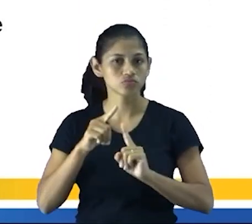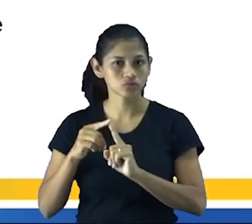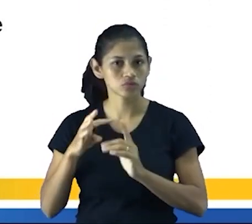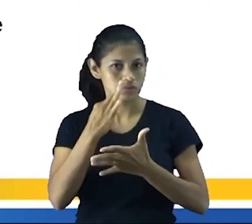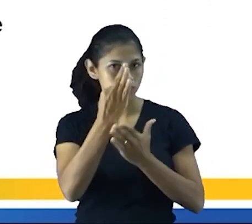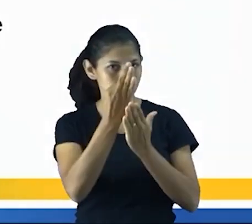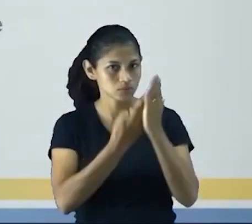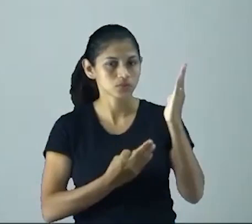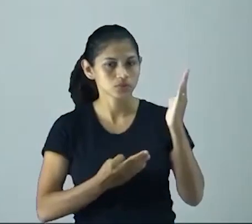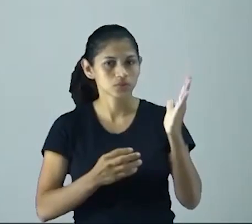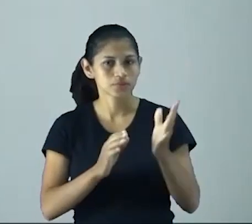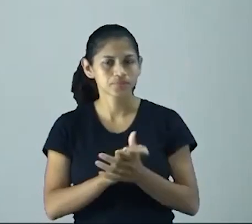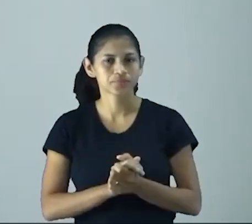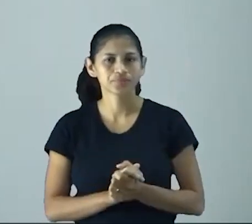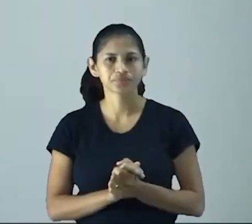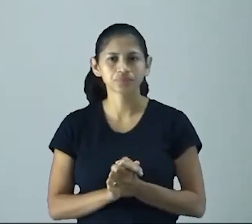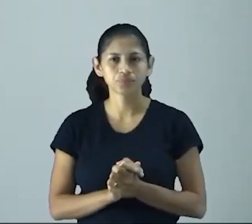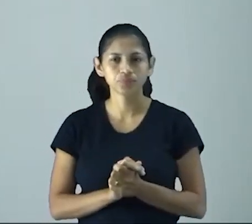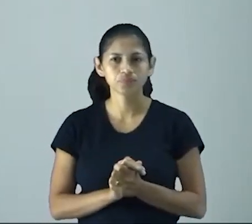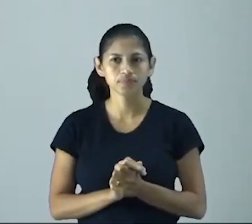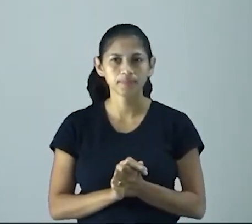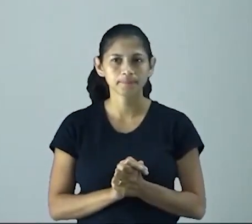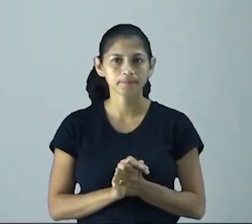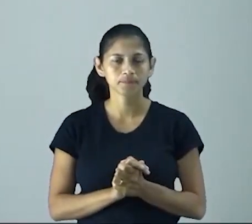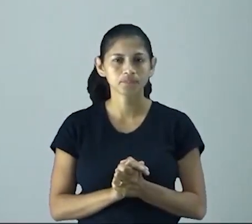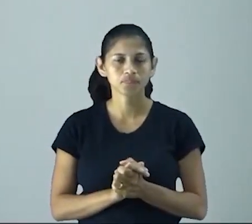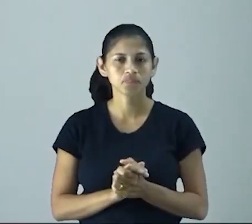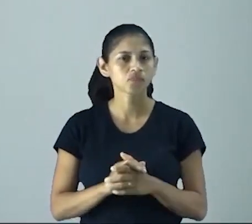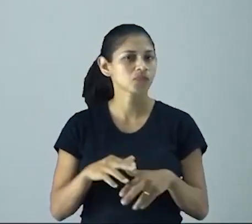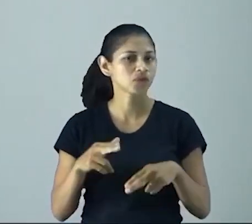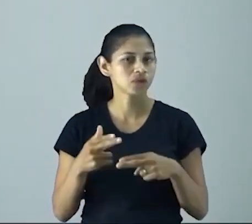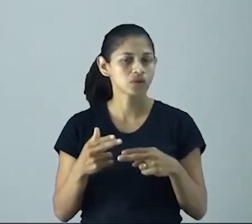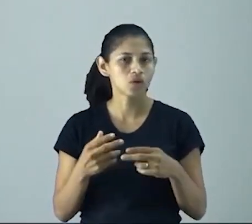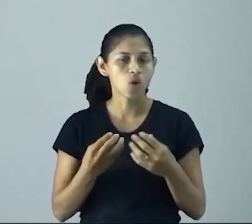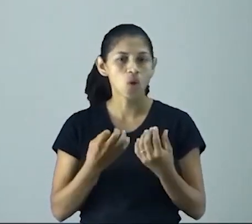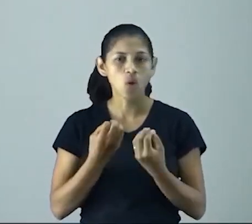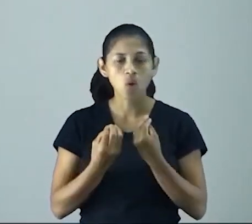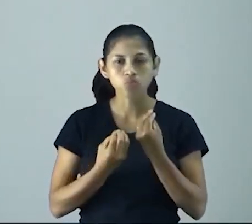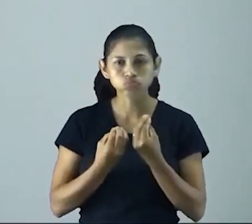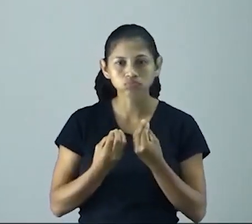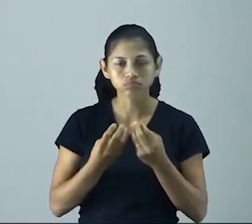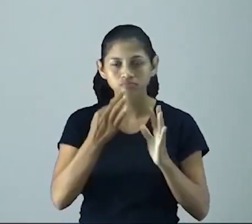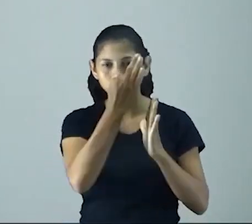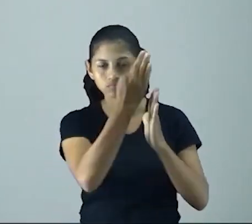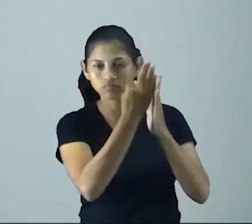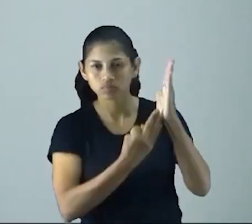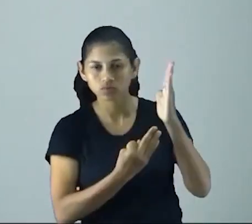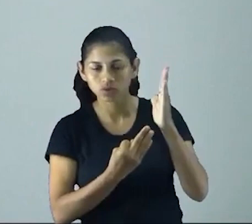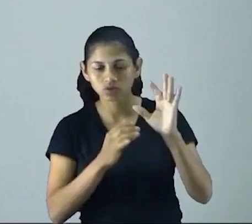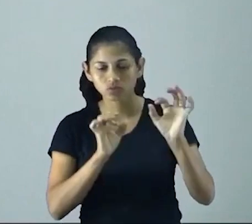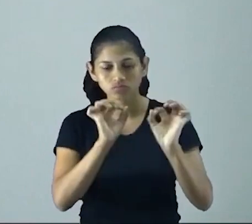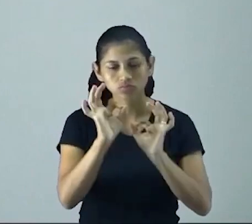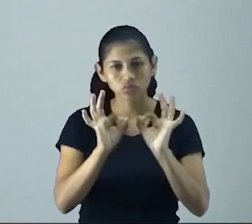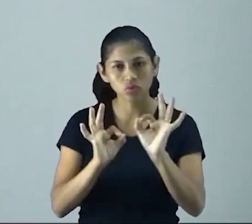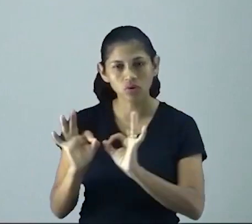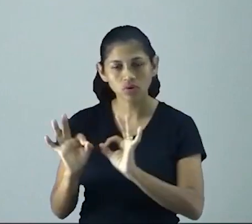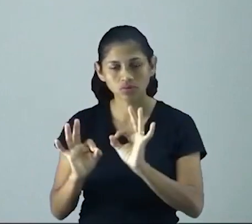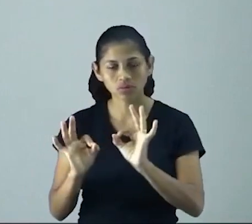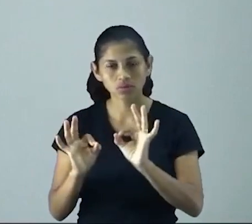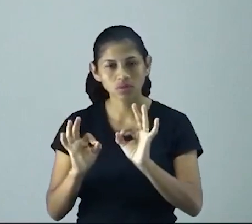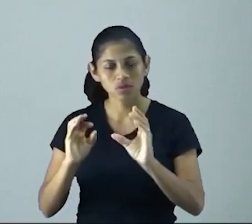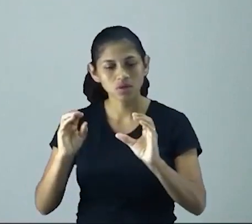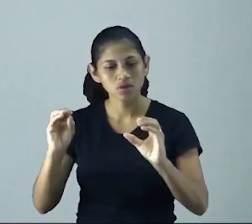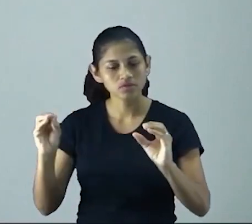textual, certo? Então, de acordo com como o texto ele é organizado, como ele foi pensado, ele vai ser enquadrado